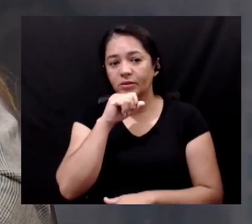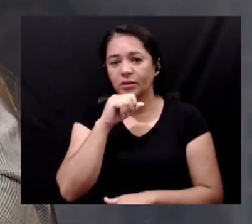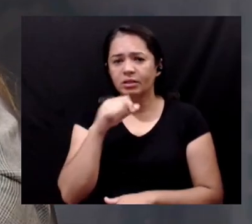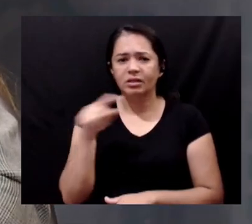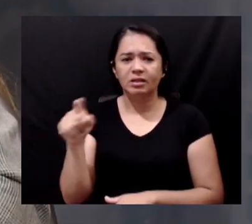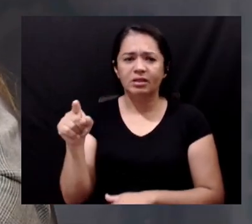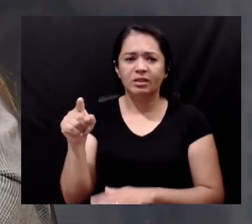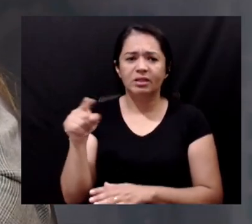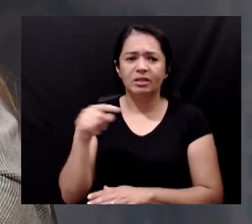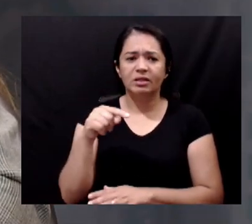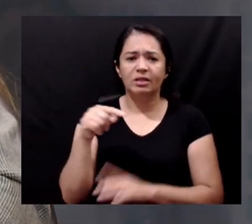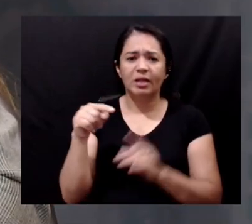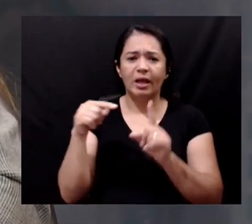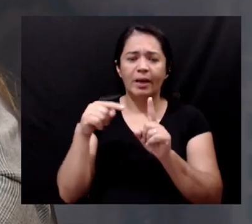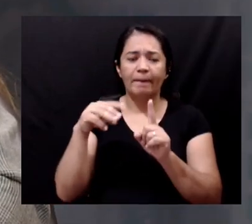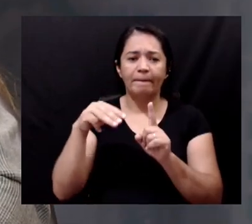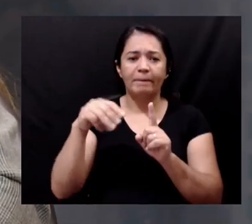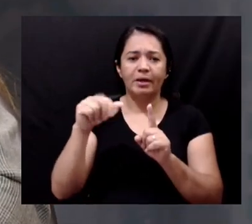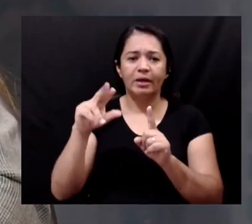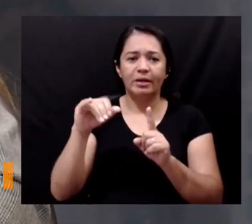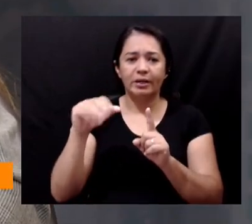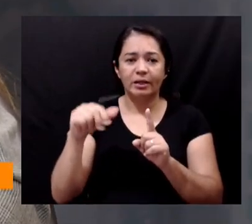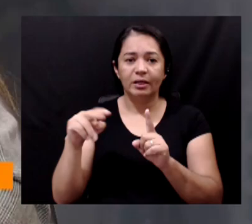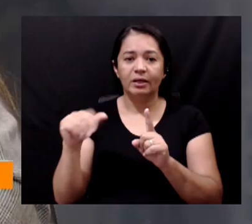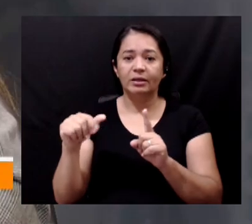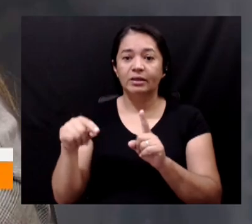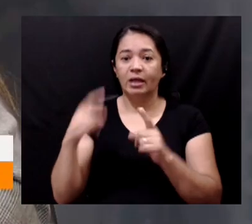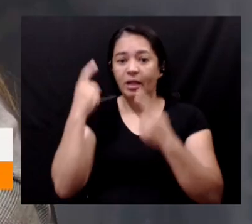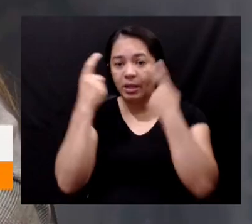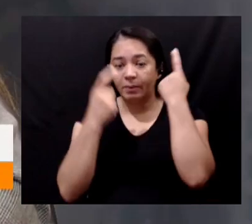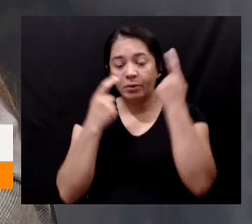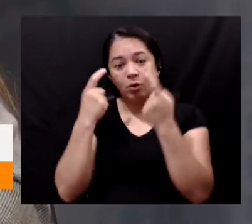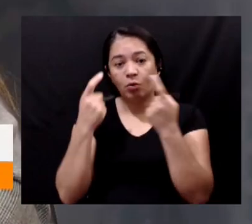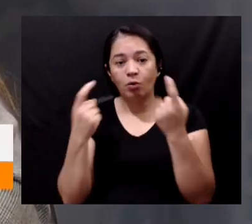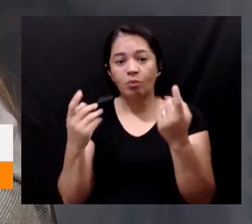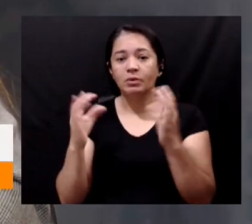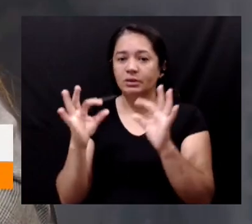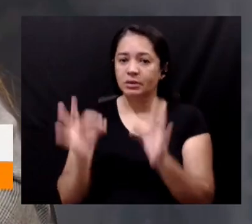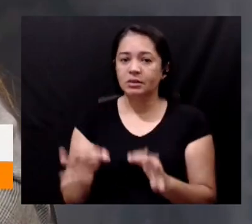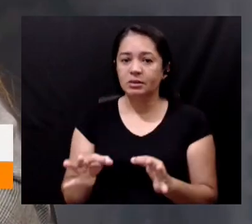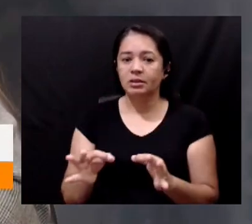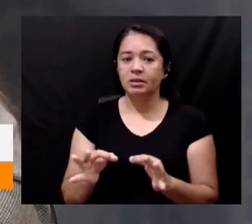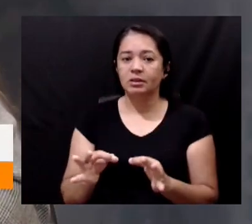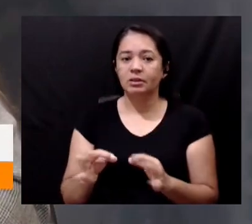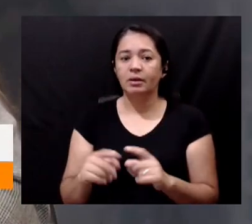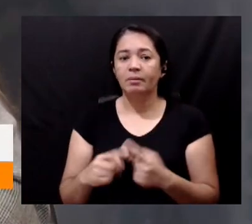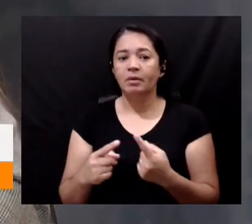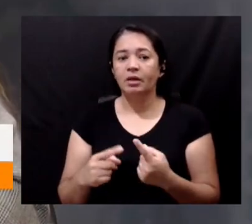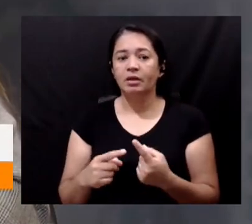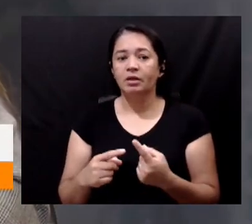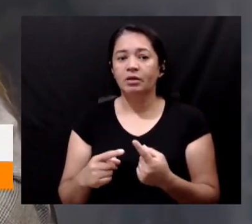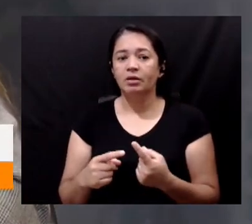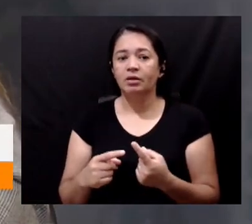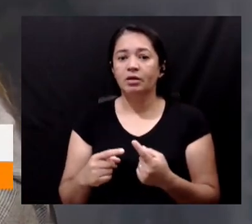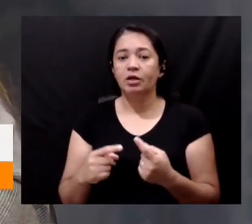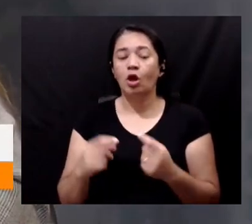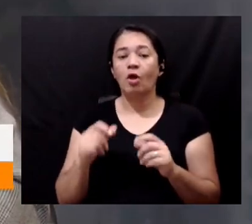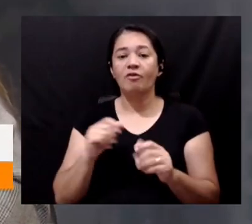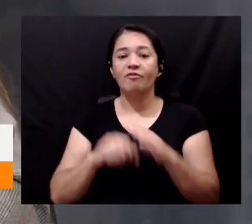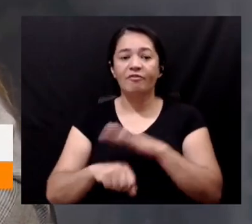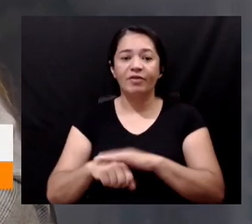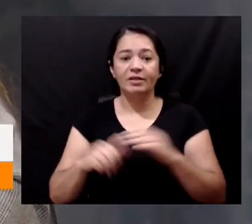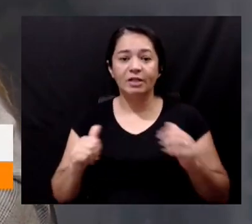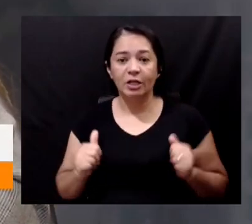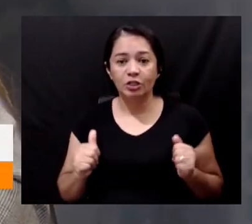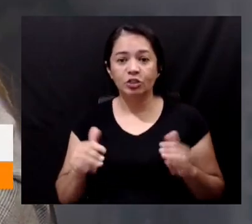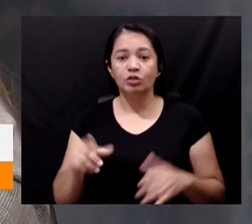Mariana. ela está preocupada, tá certo, né? Então coloca-se ações, né, as ações, como ela fez, de